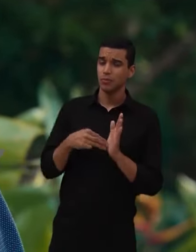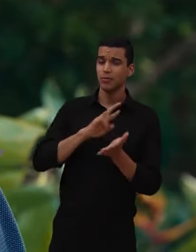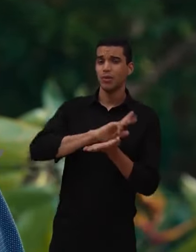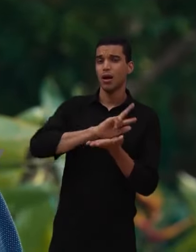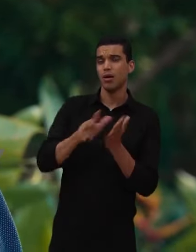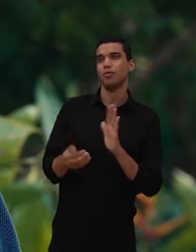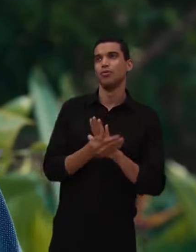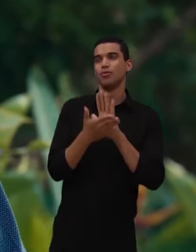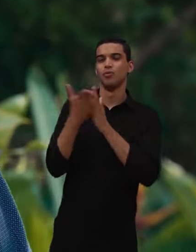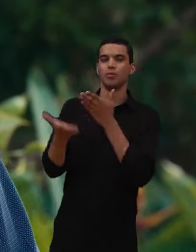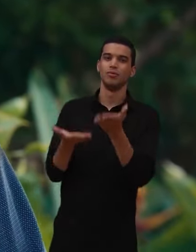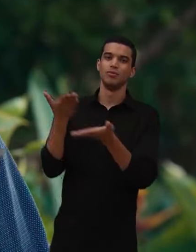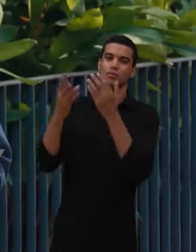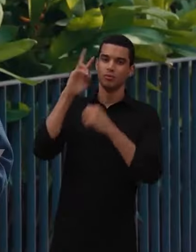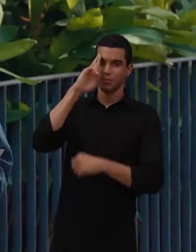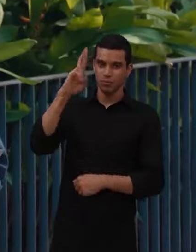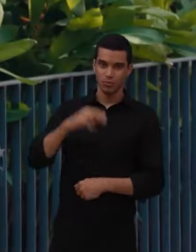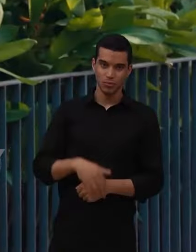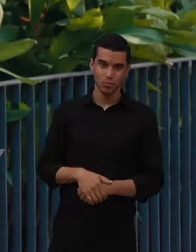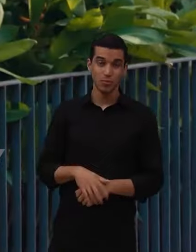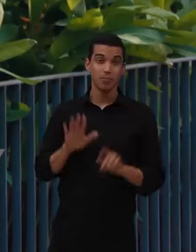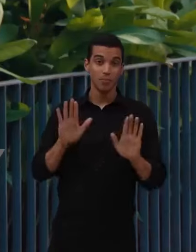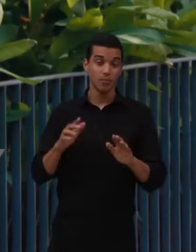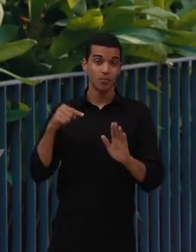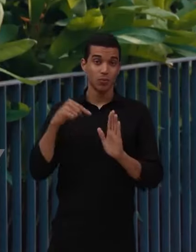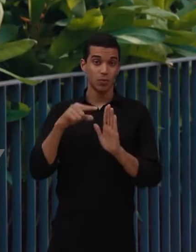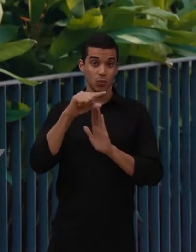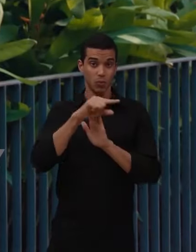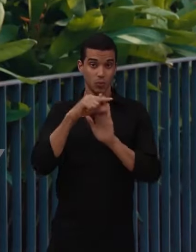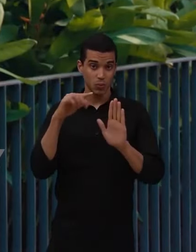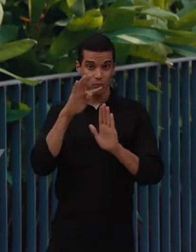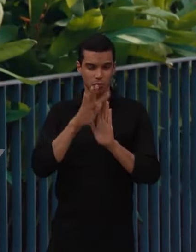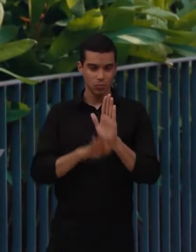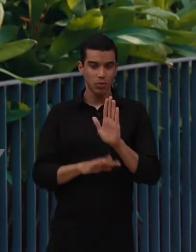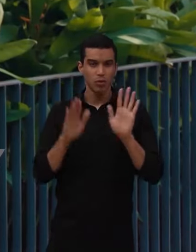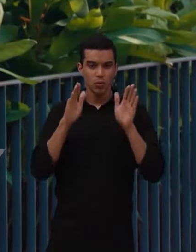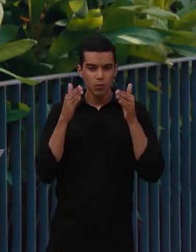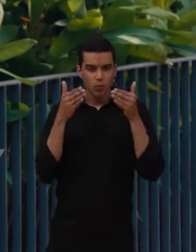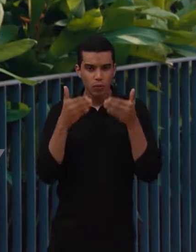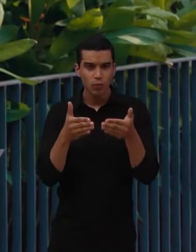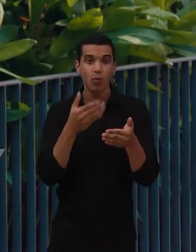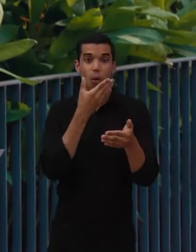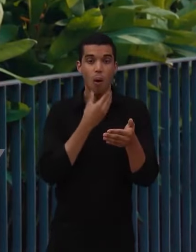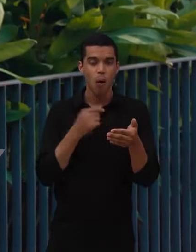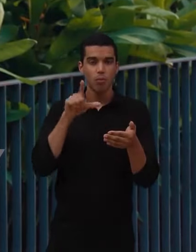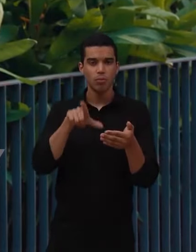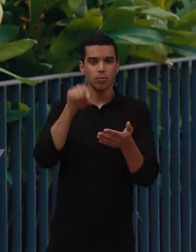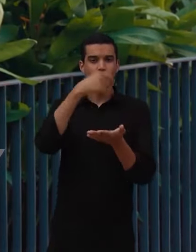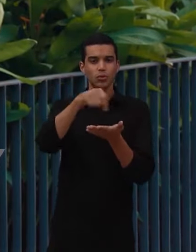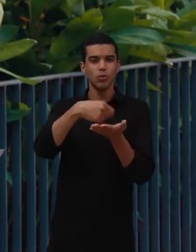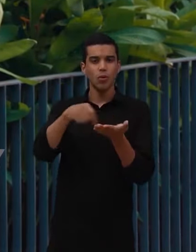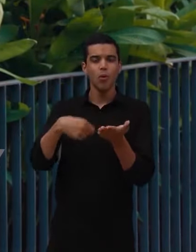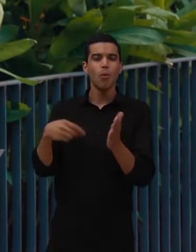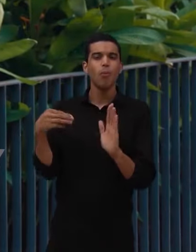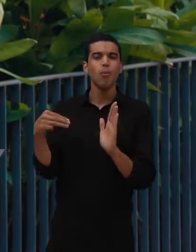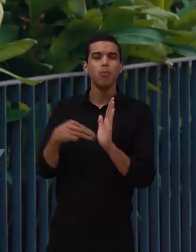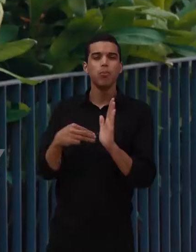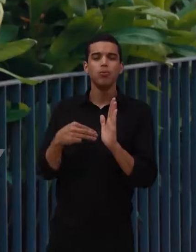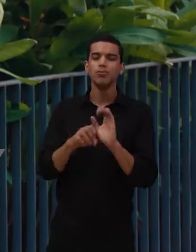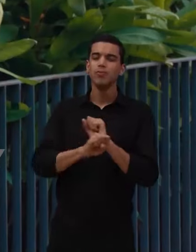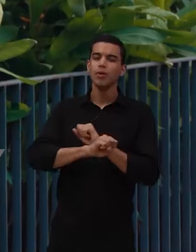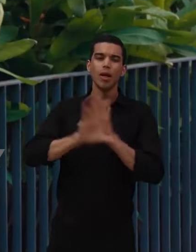Senhor. Mas o que está sendo enfatizado aqui no texto é de que o salmista destaca uma